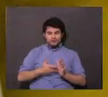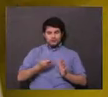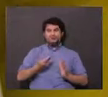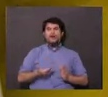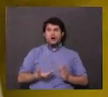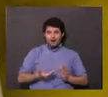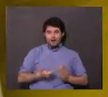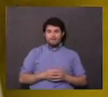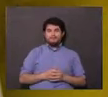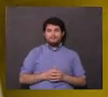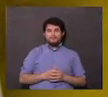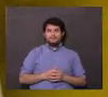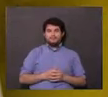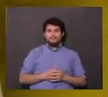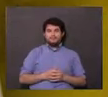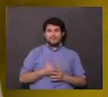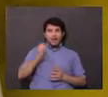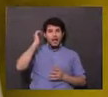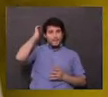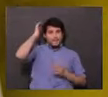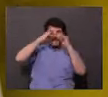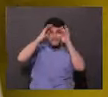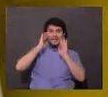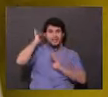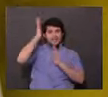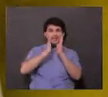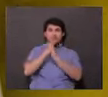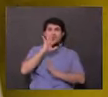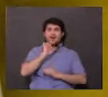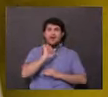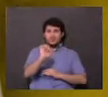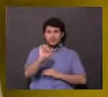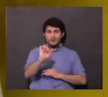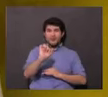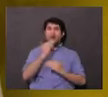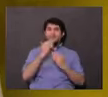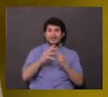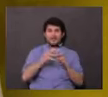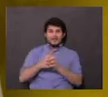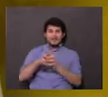fruto do vosso ventre, Jesus. Santa Maria,